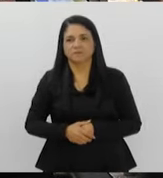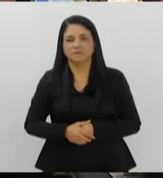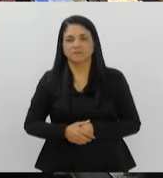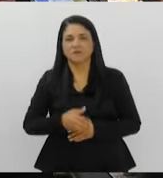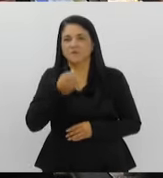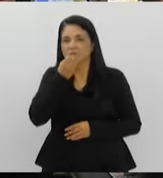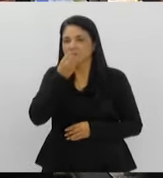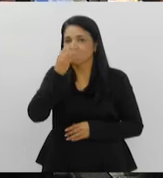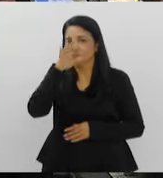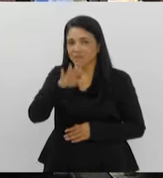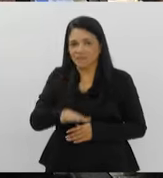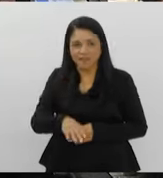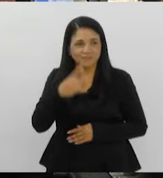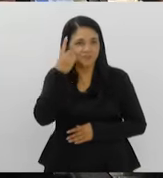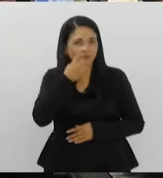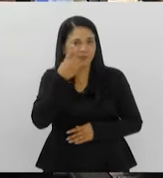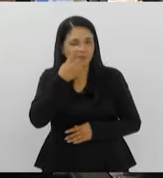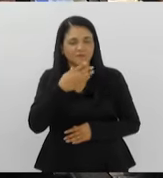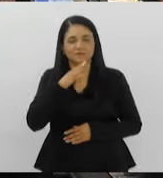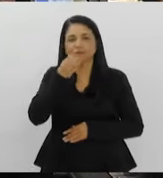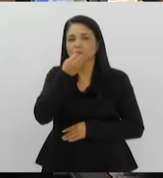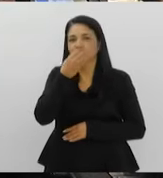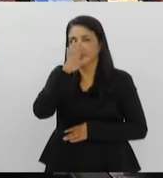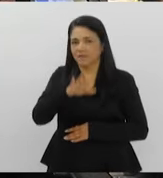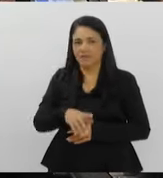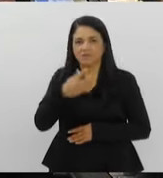Boa tarde, parlamentares, boa tarde, senhoras e senhores.